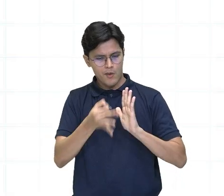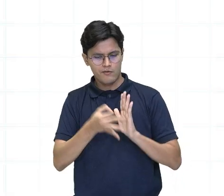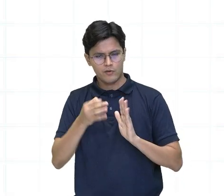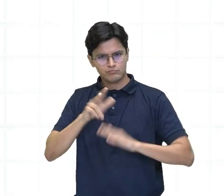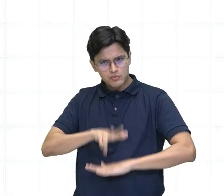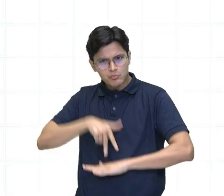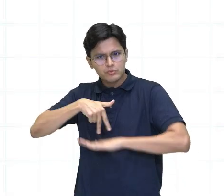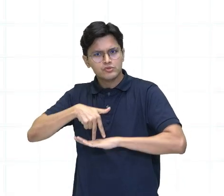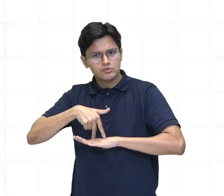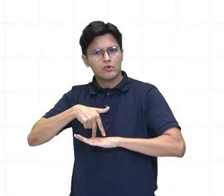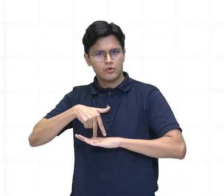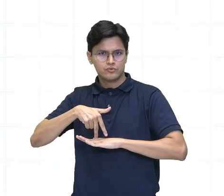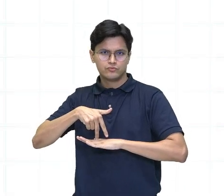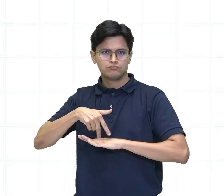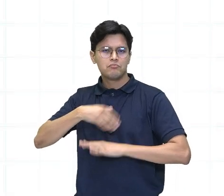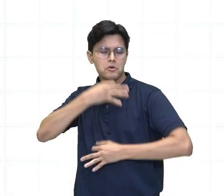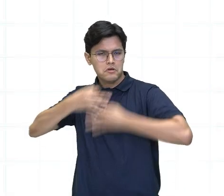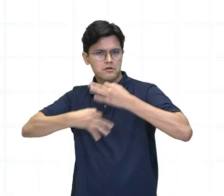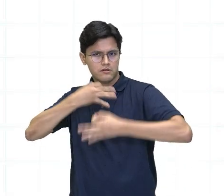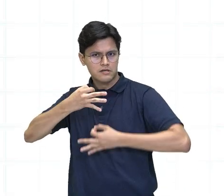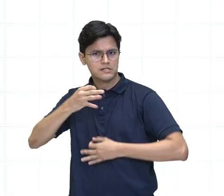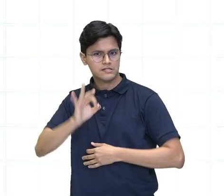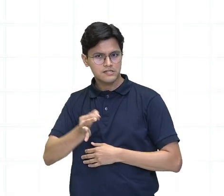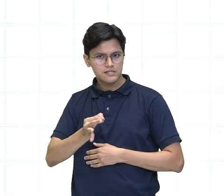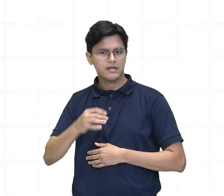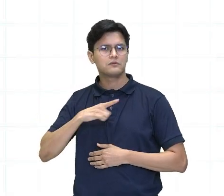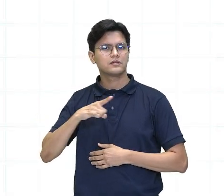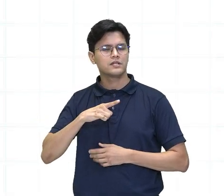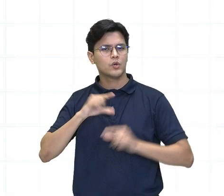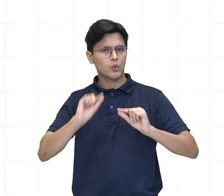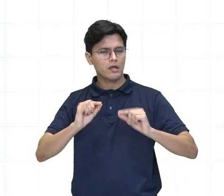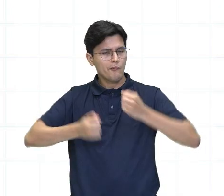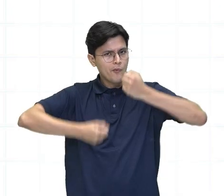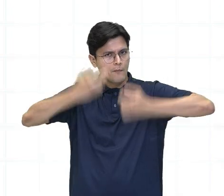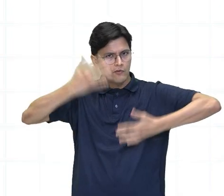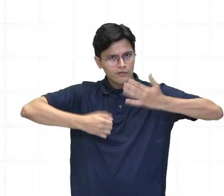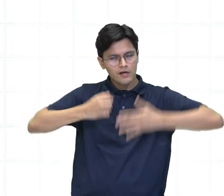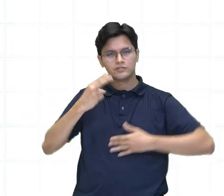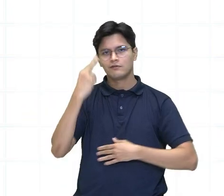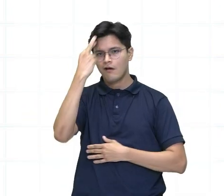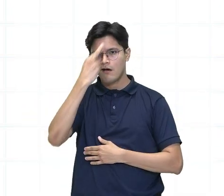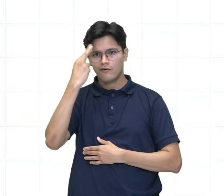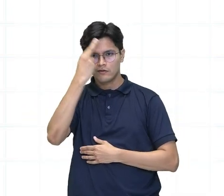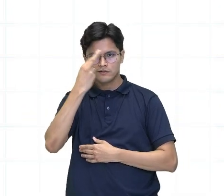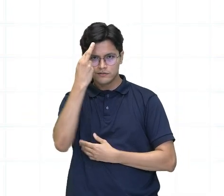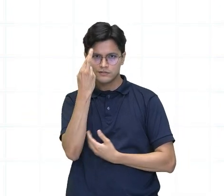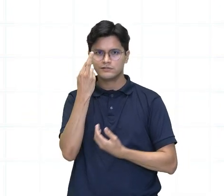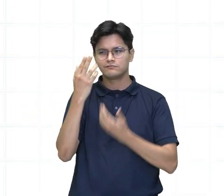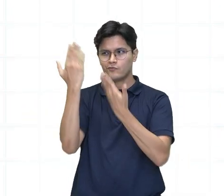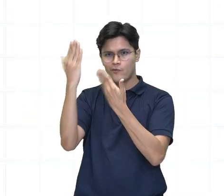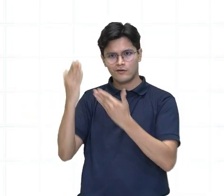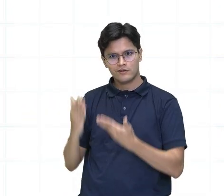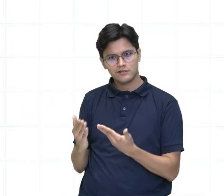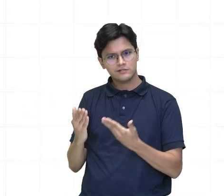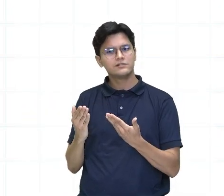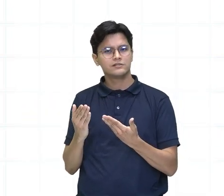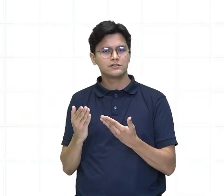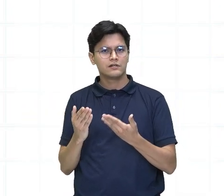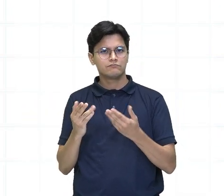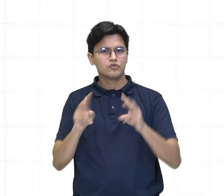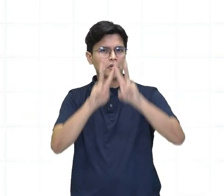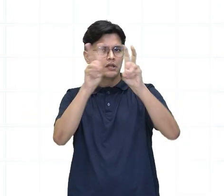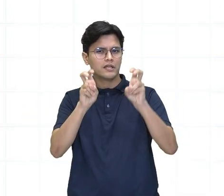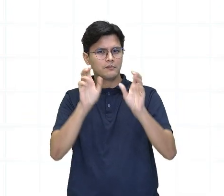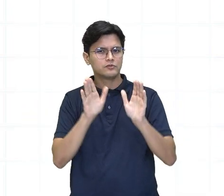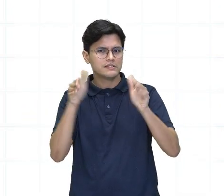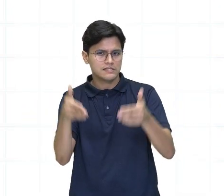né, ela vai ter essa abordagem analítica e reflexiva em relação a um determinado tema, problema que você está vivendo